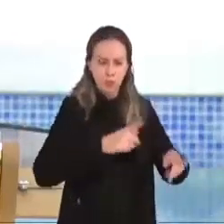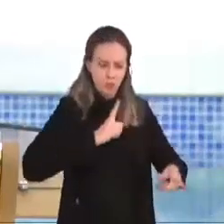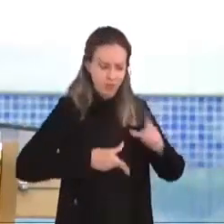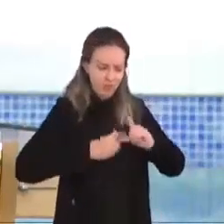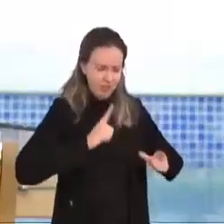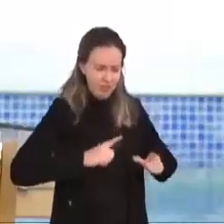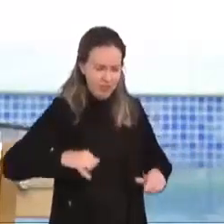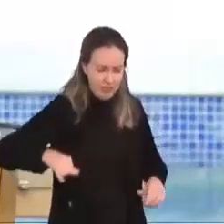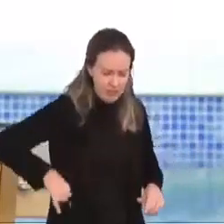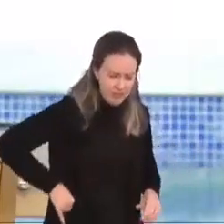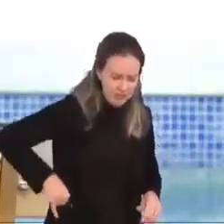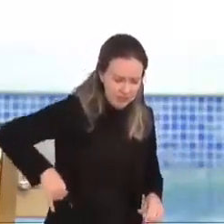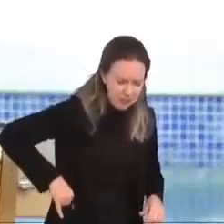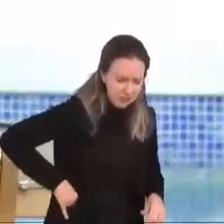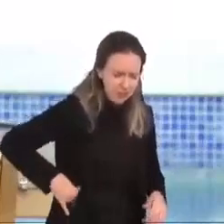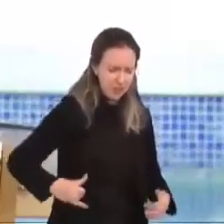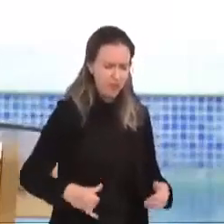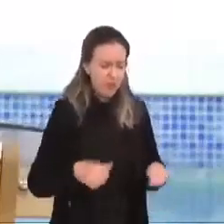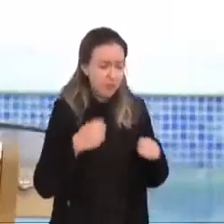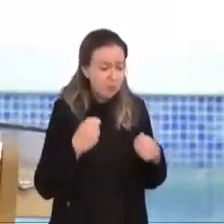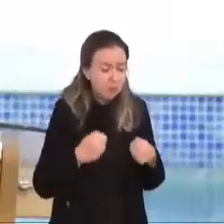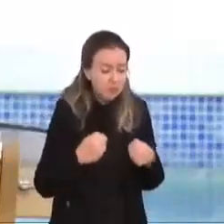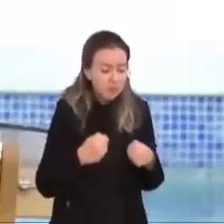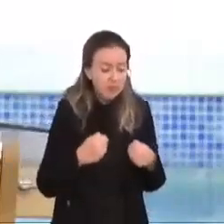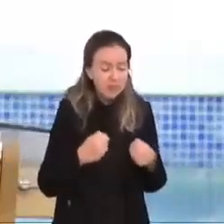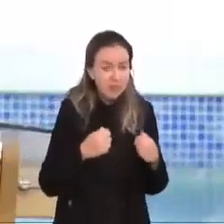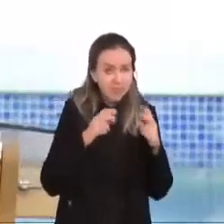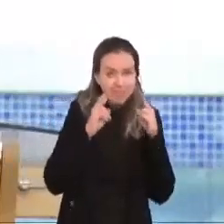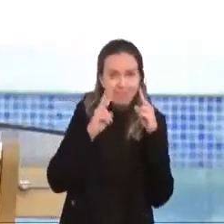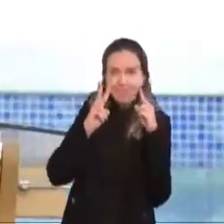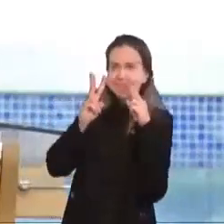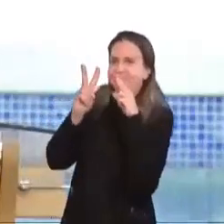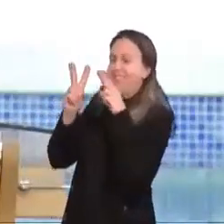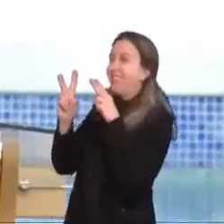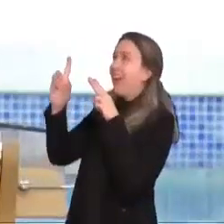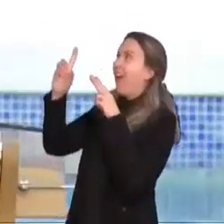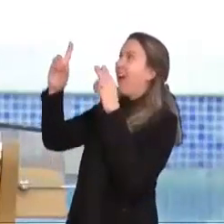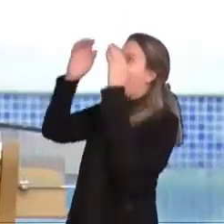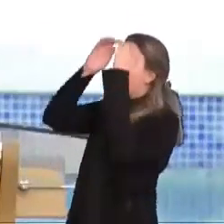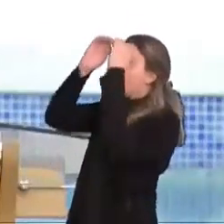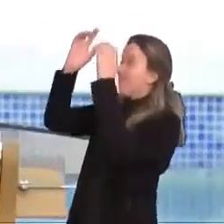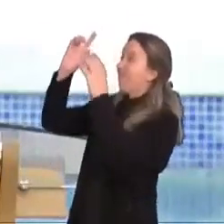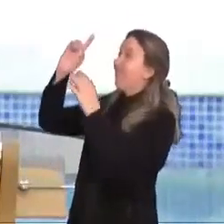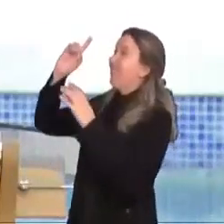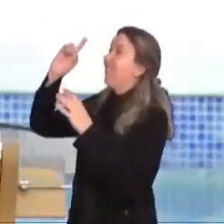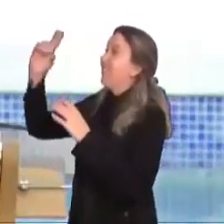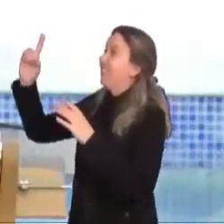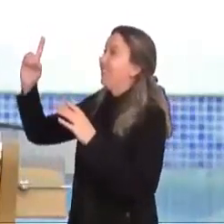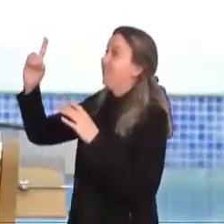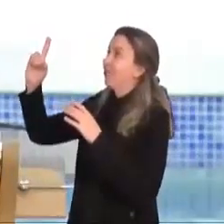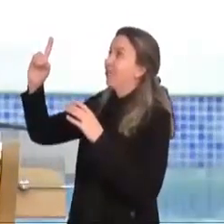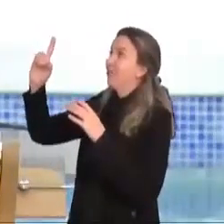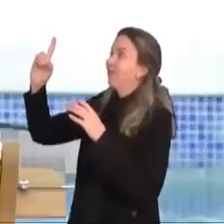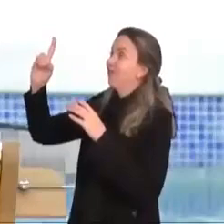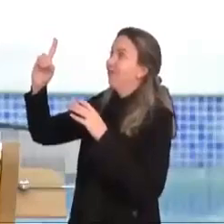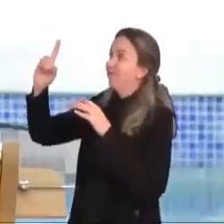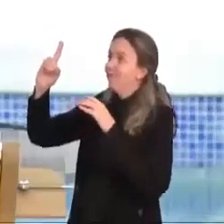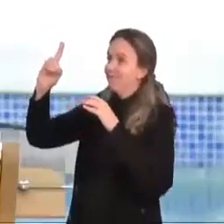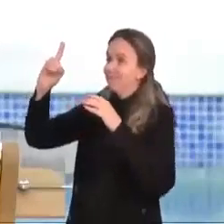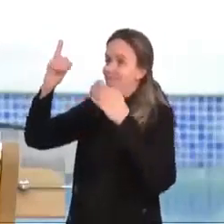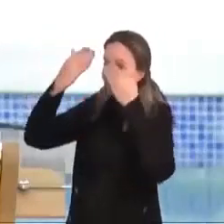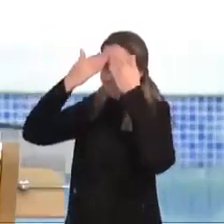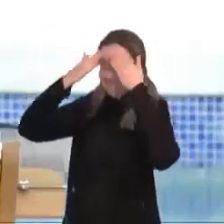inimigo. Fala comigo, e eu vou te mostrar o que é que estão